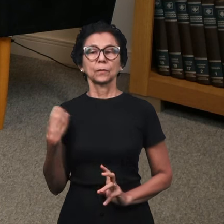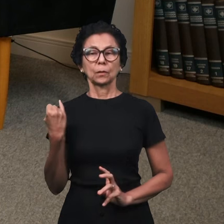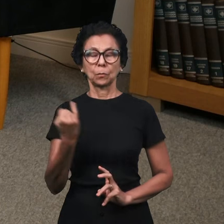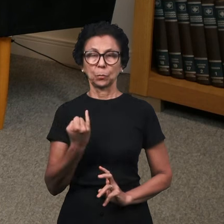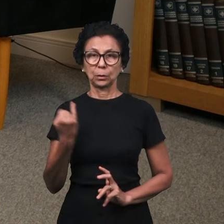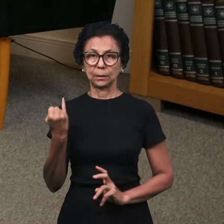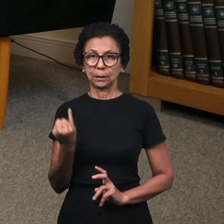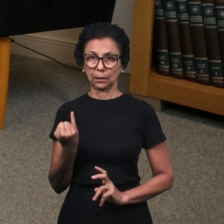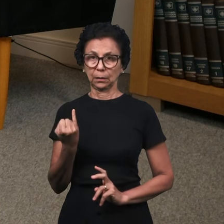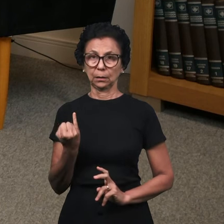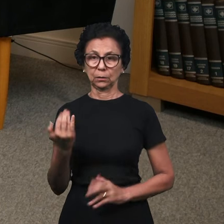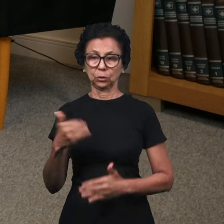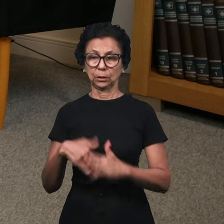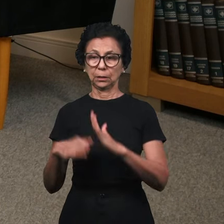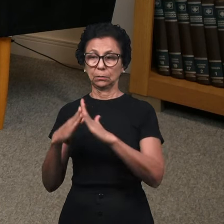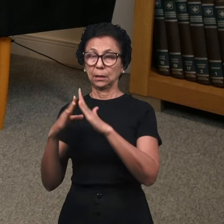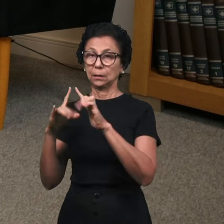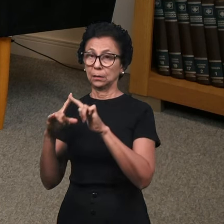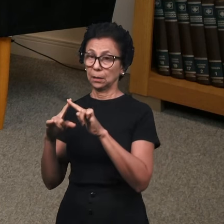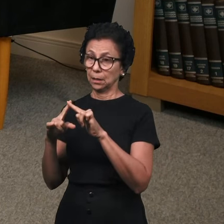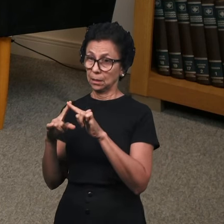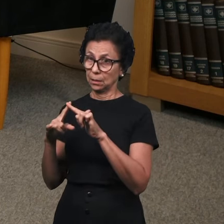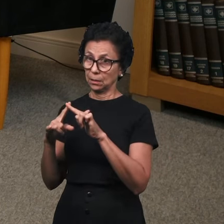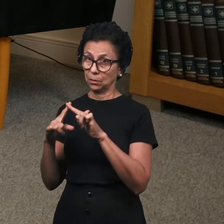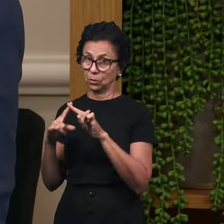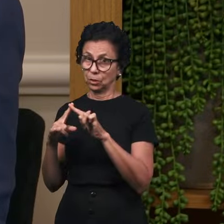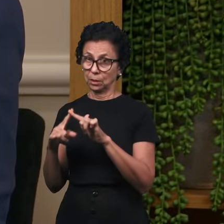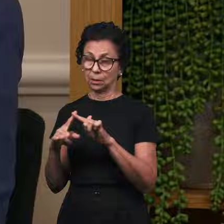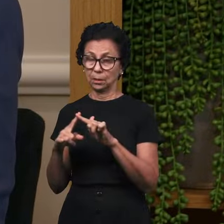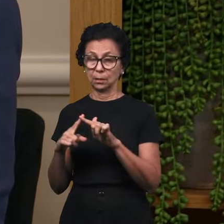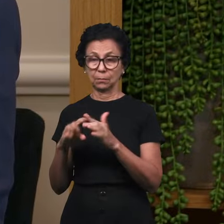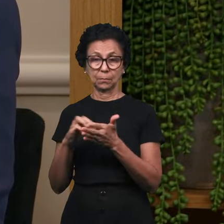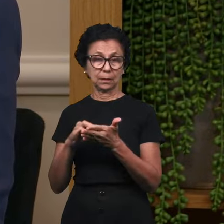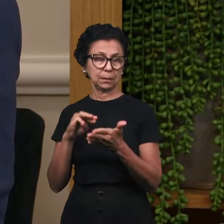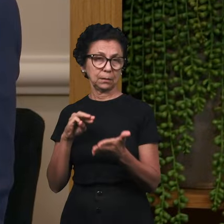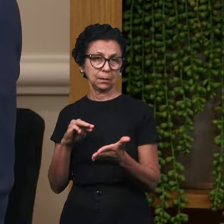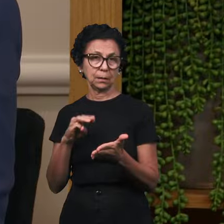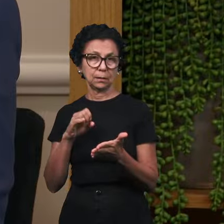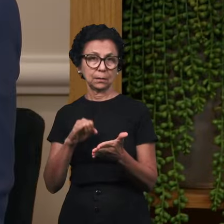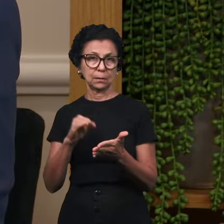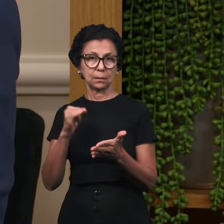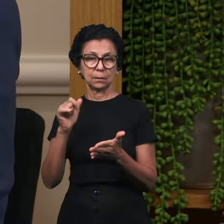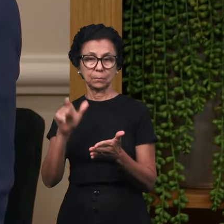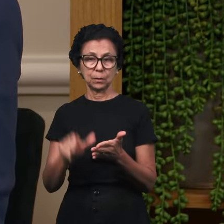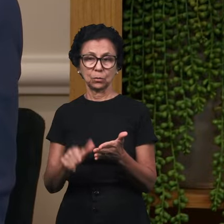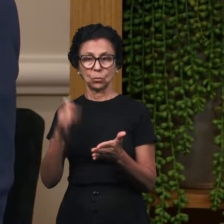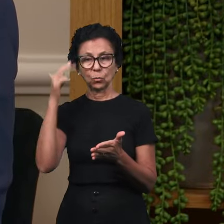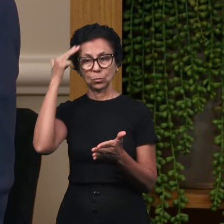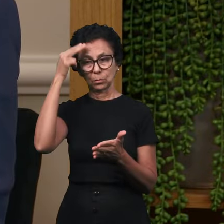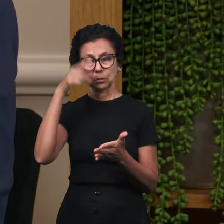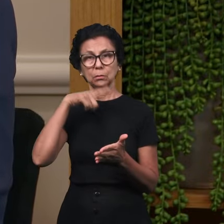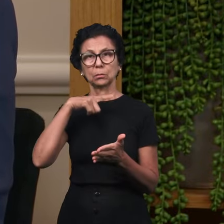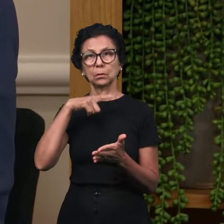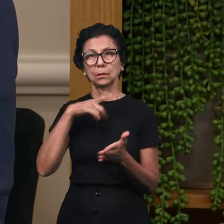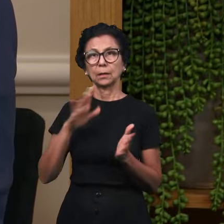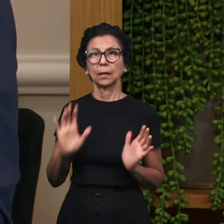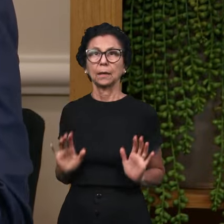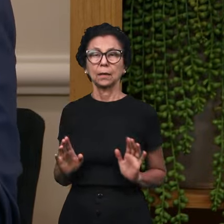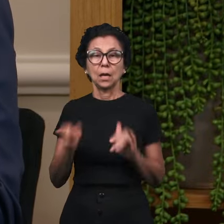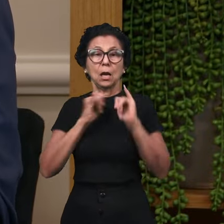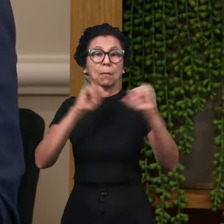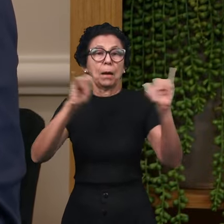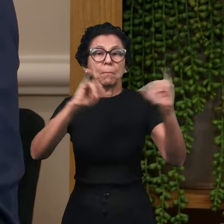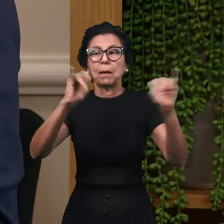de servos maduros. Então, por exemplo, na igreja São Maranata, quando alguém tem um sonho, primeiramente nós não